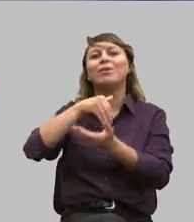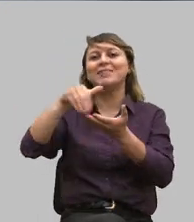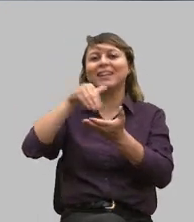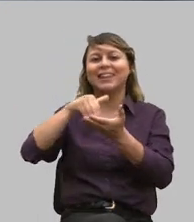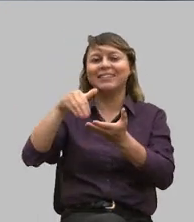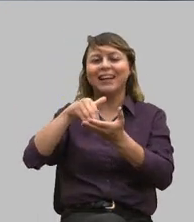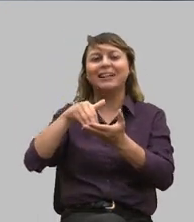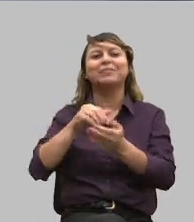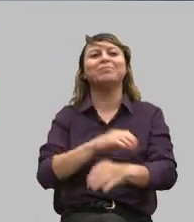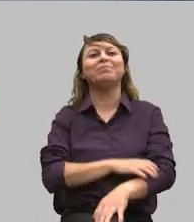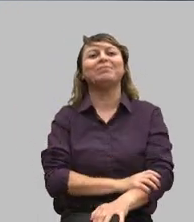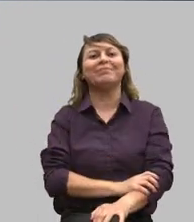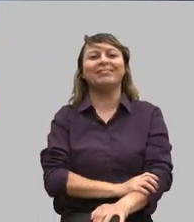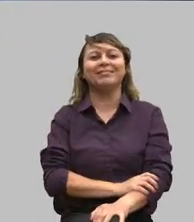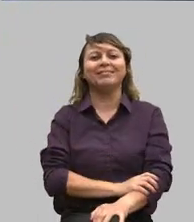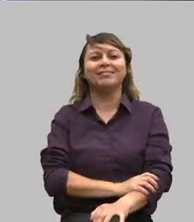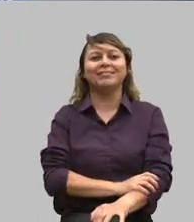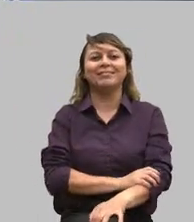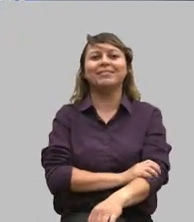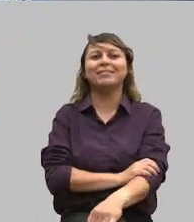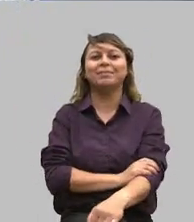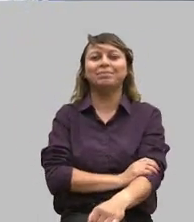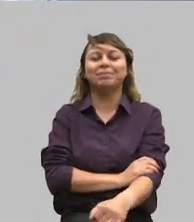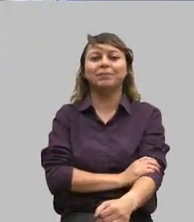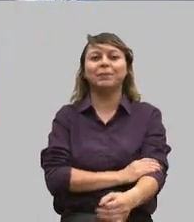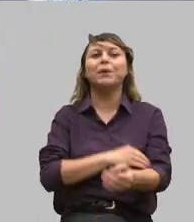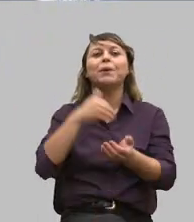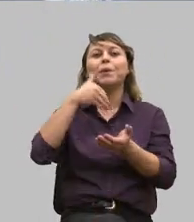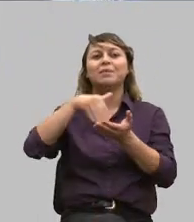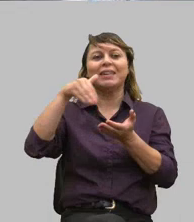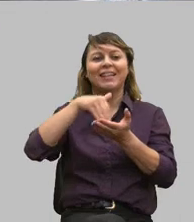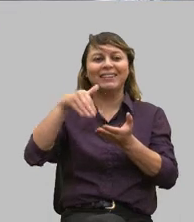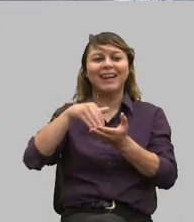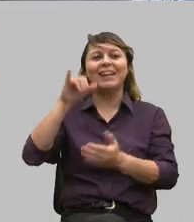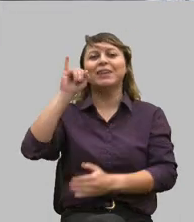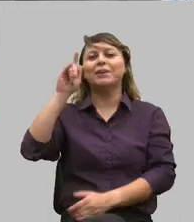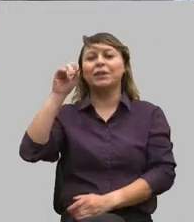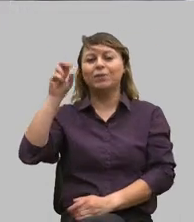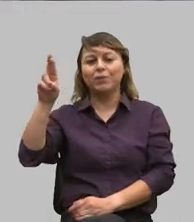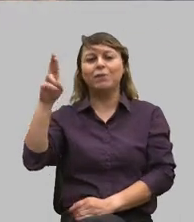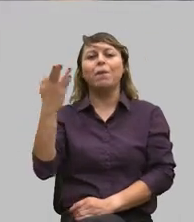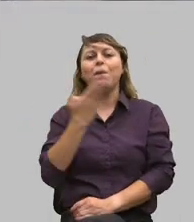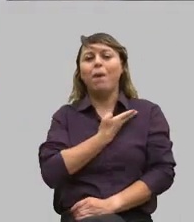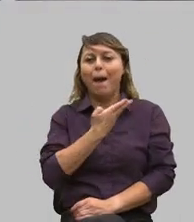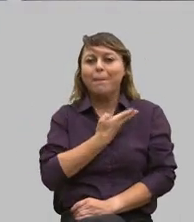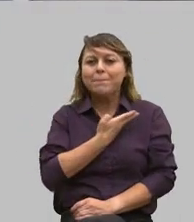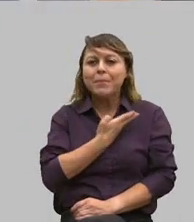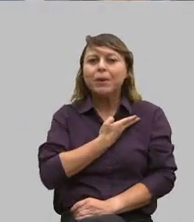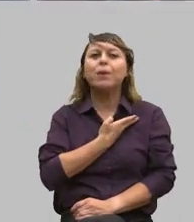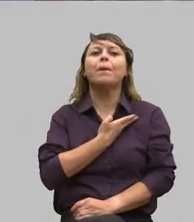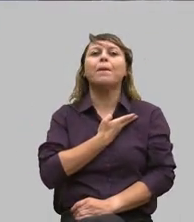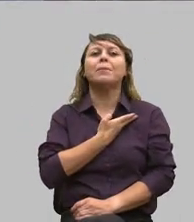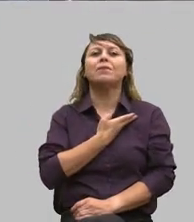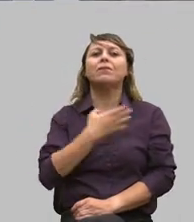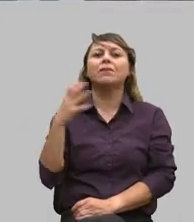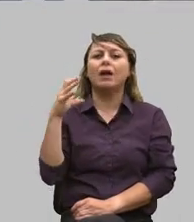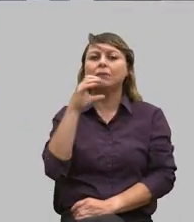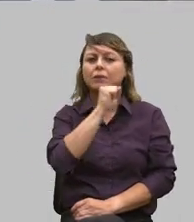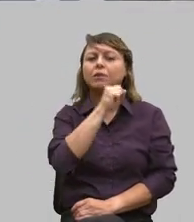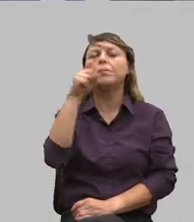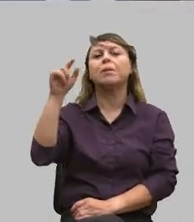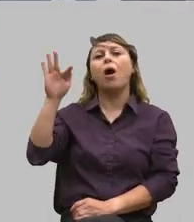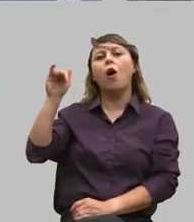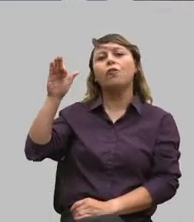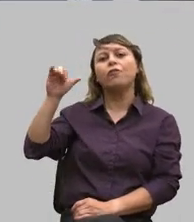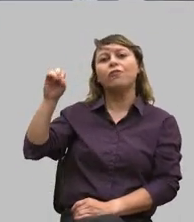não é com conversi aqui com o secretário Igor um grande secretário um amigo mas eu quero falar rapidamente do secretário Fábio também